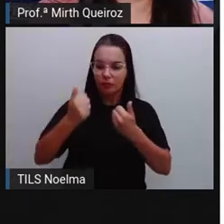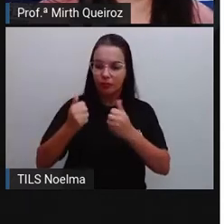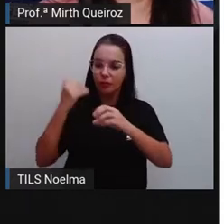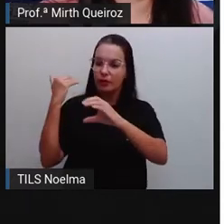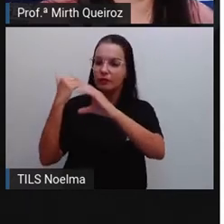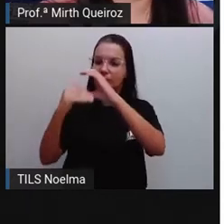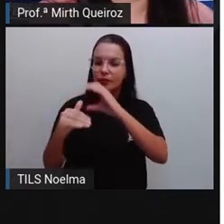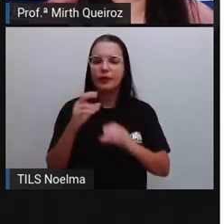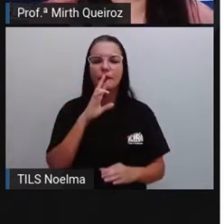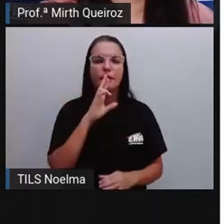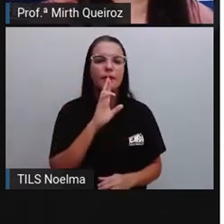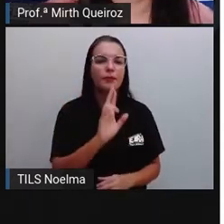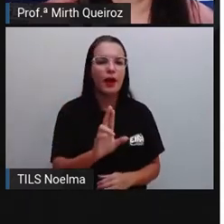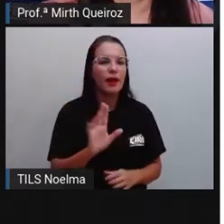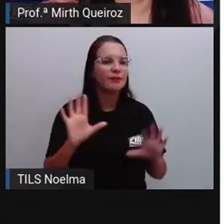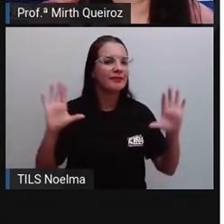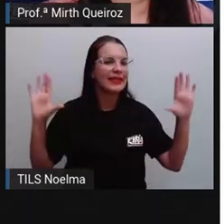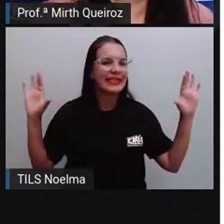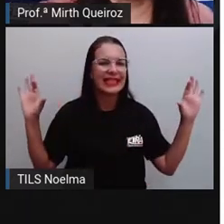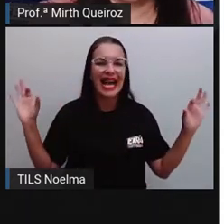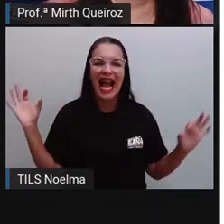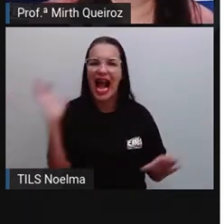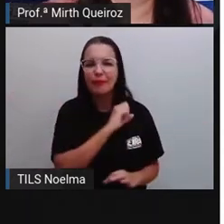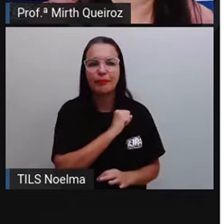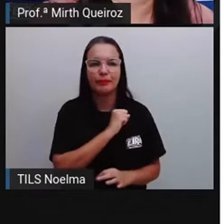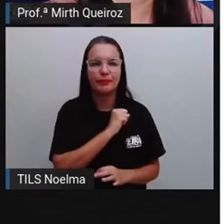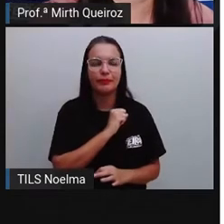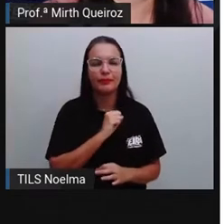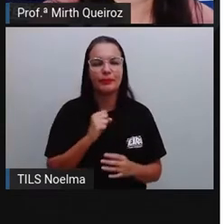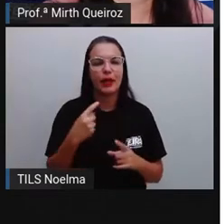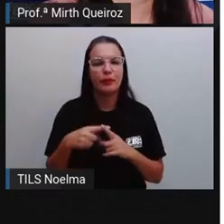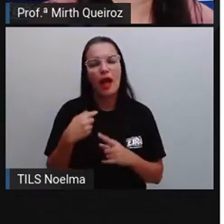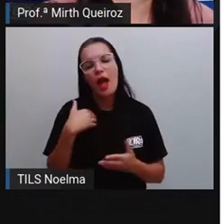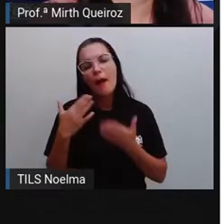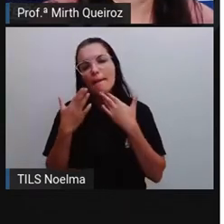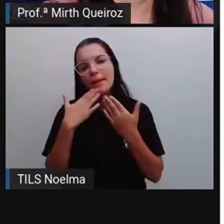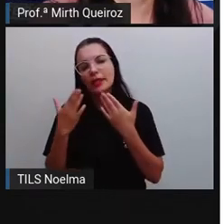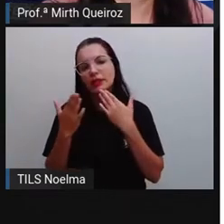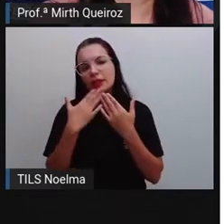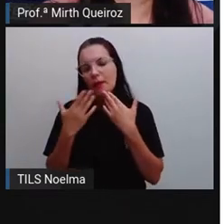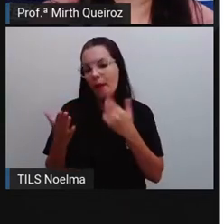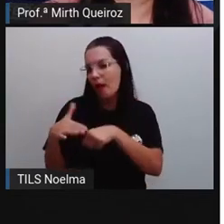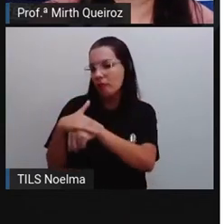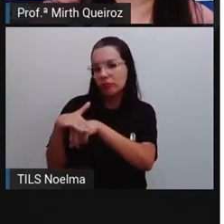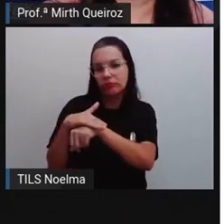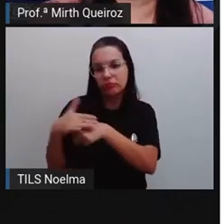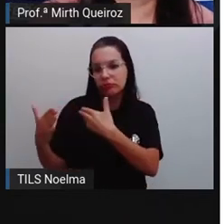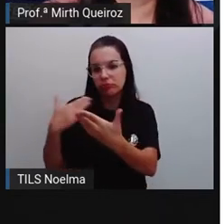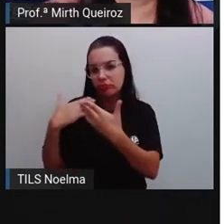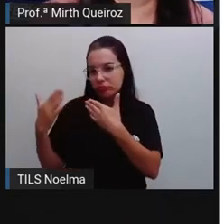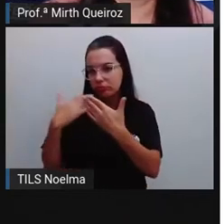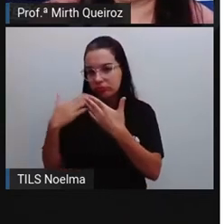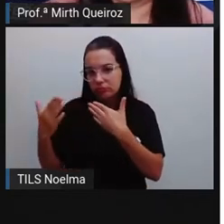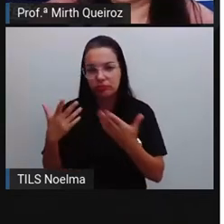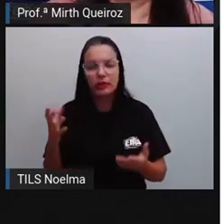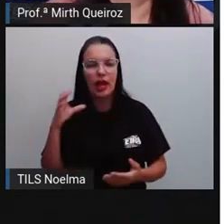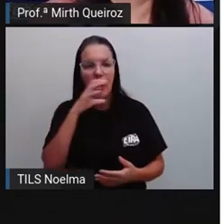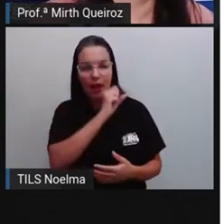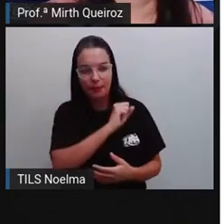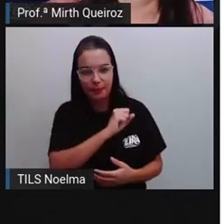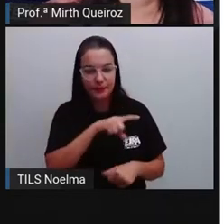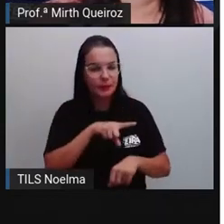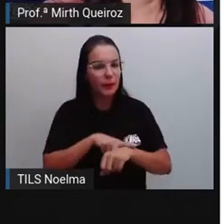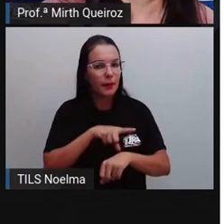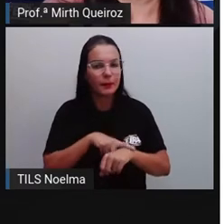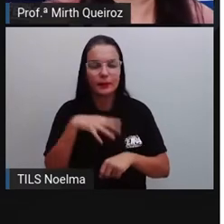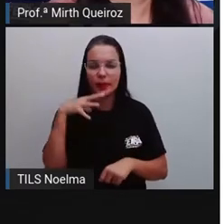uma resposta. Ocorre de forma direta. É um bate-papo, né? Que a gente utiliza esses meios de comunicação para esse bate-papo que